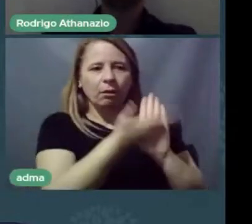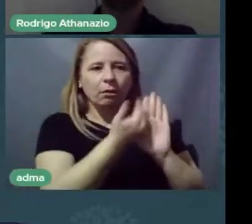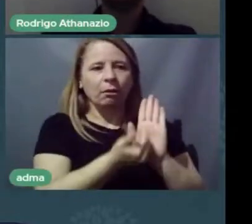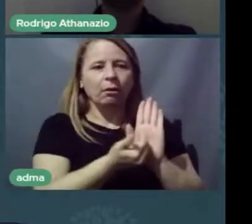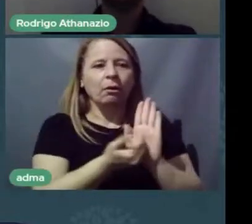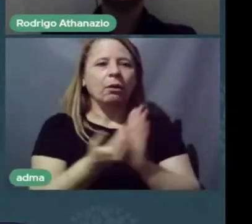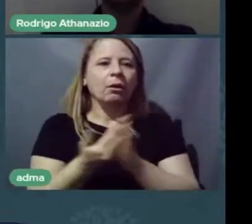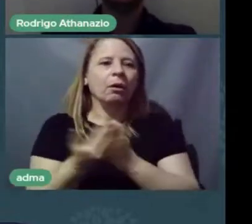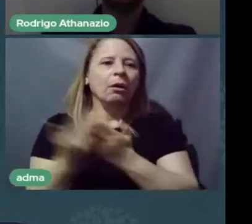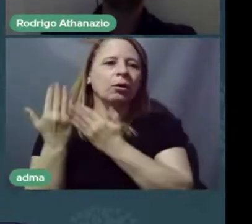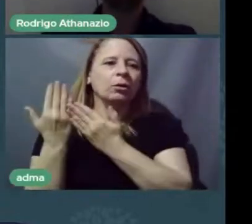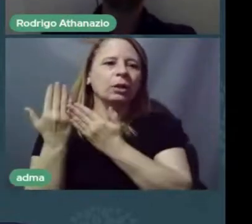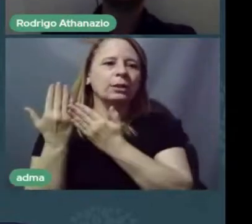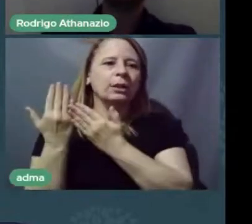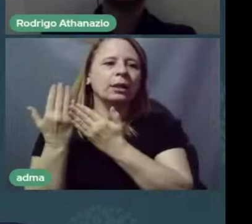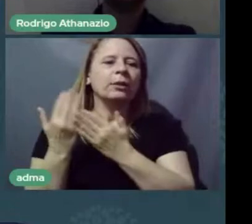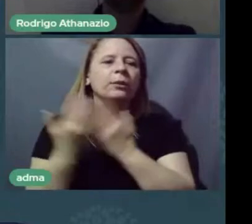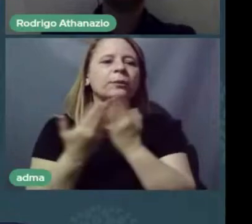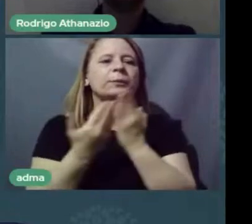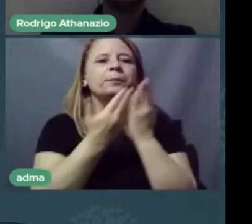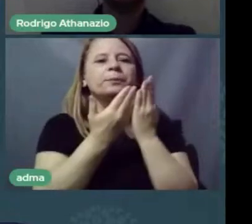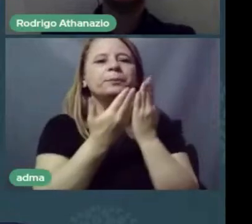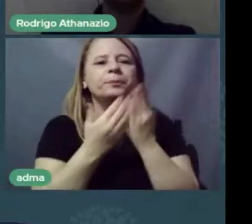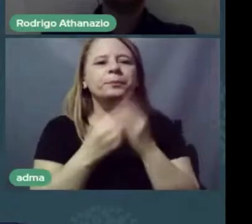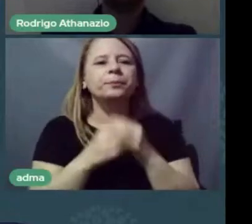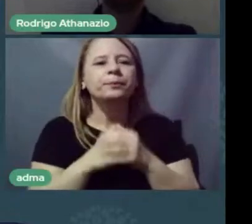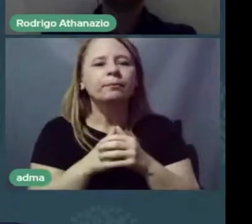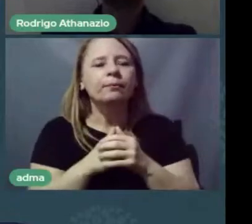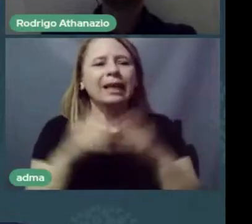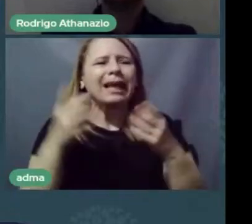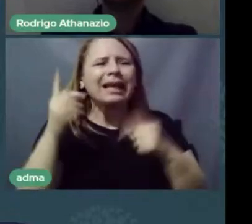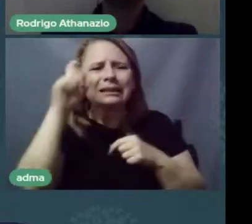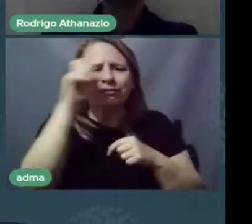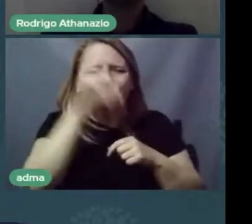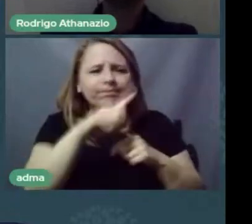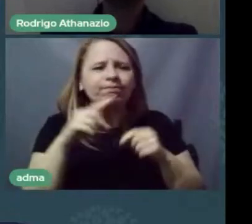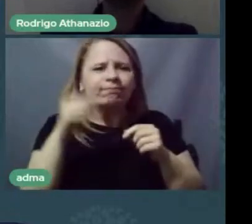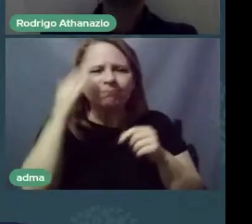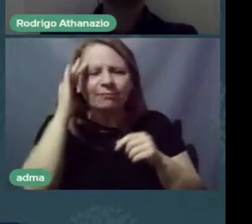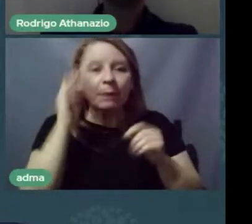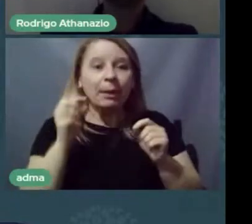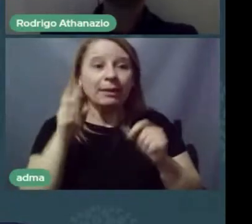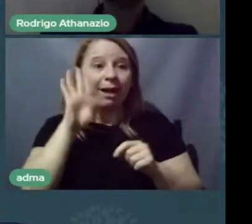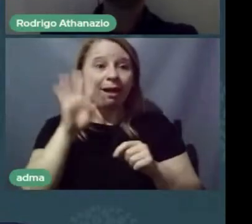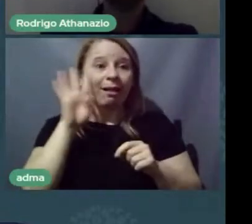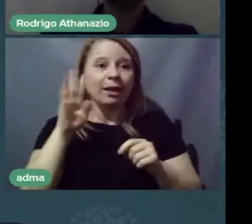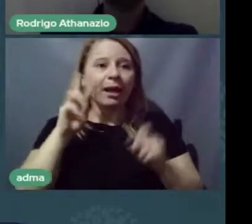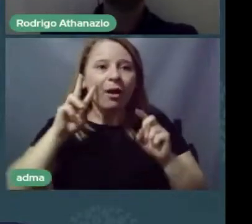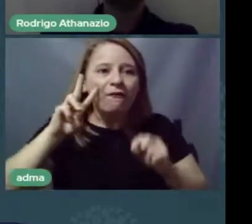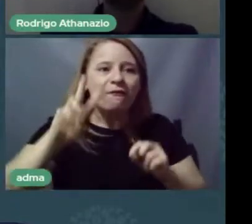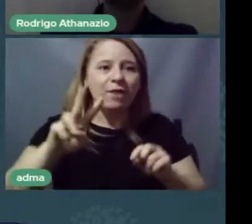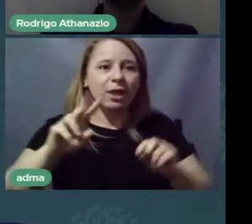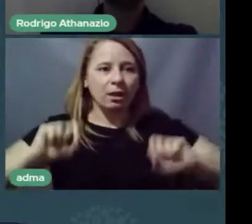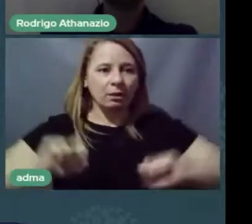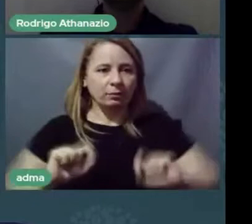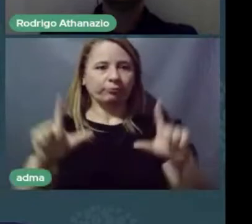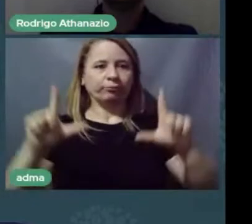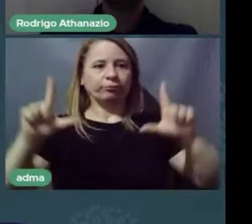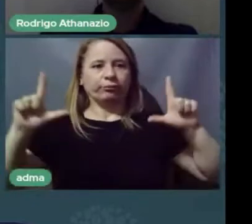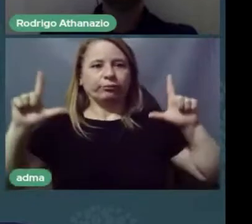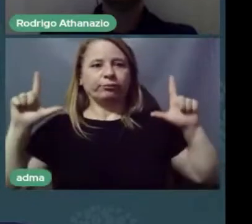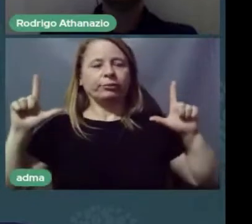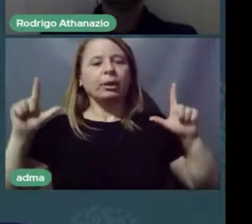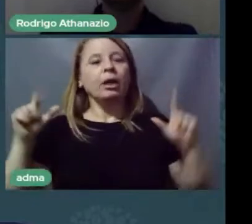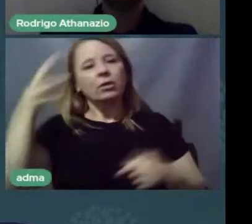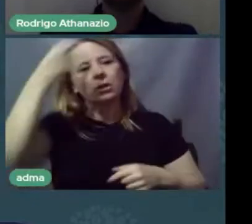o quão complexo é a asma na parte inflamatória, mas o legal da gente ver é o quanto que a gente aprendeu em termos de ciência